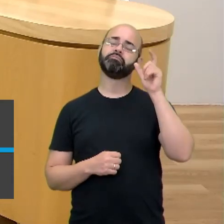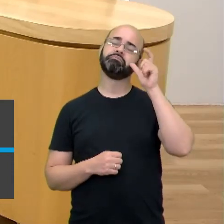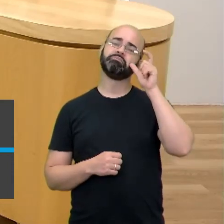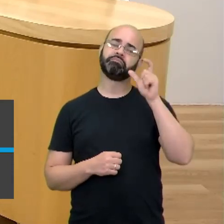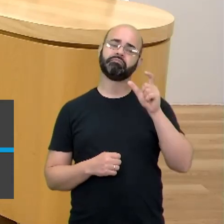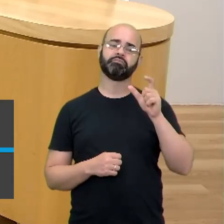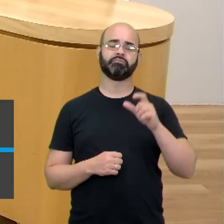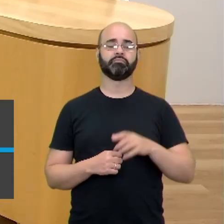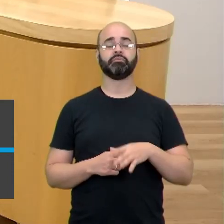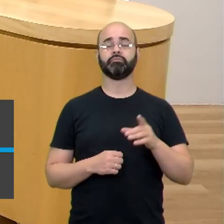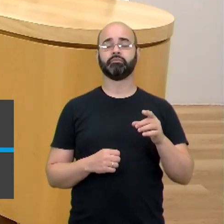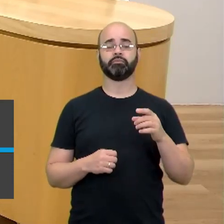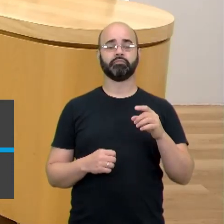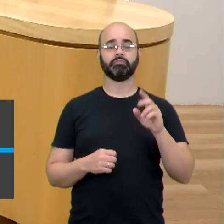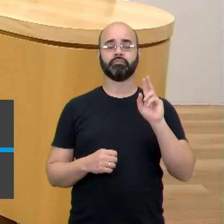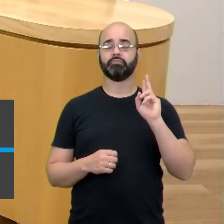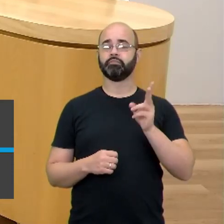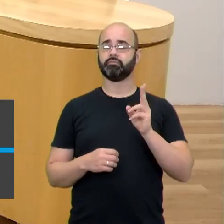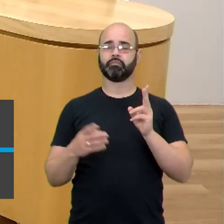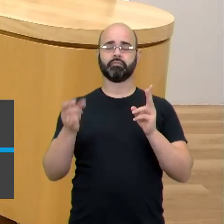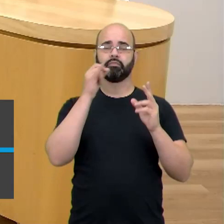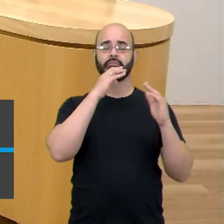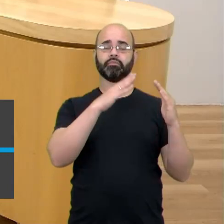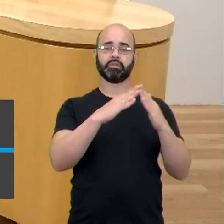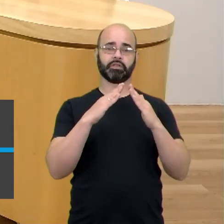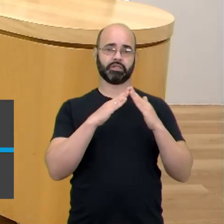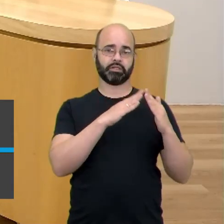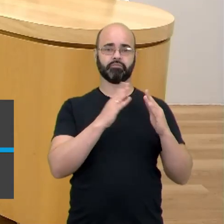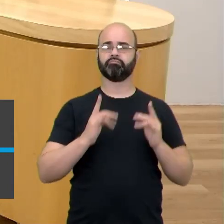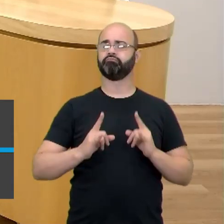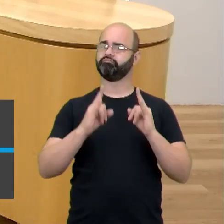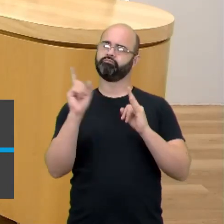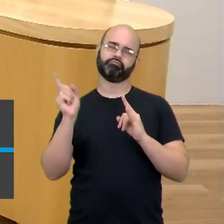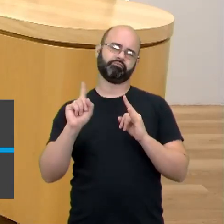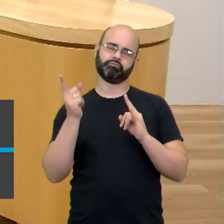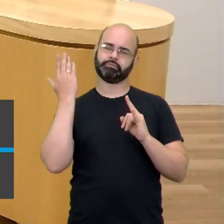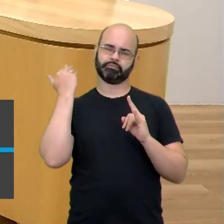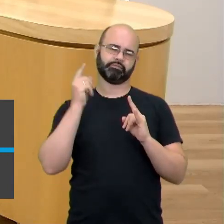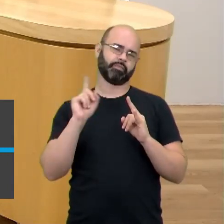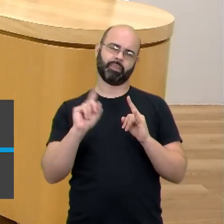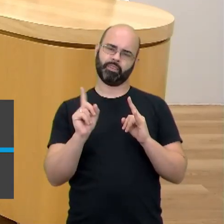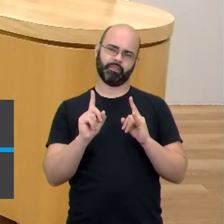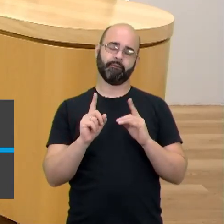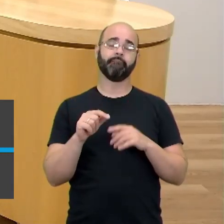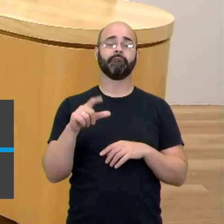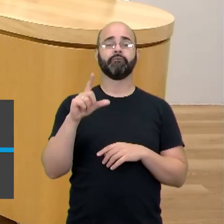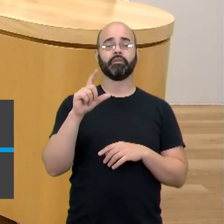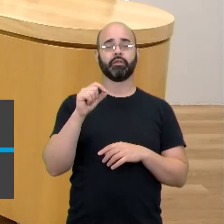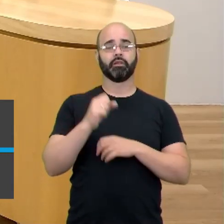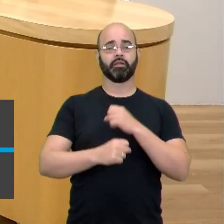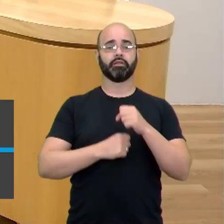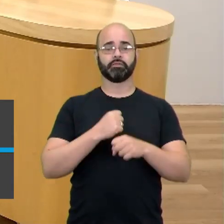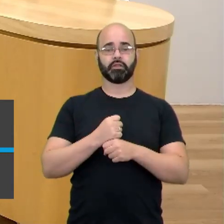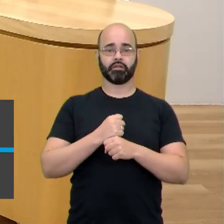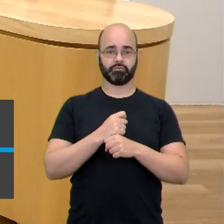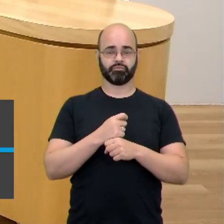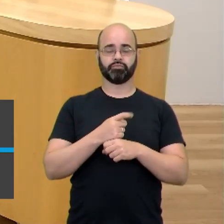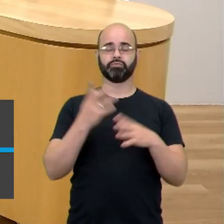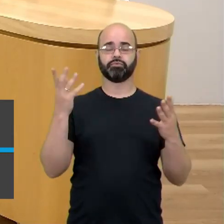foi residencial, nunca teve prédio. E num espaço de 10 anos, eu abro a sacada da minha